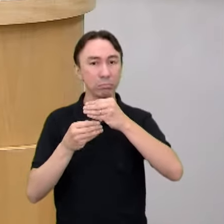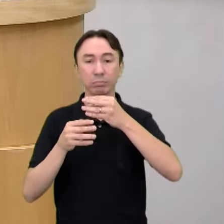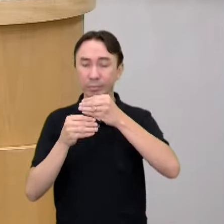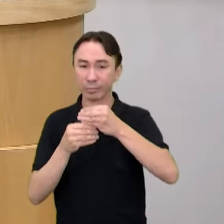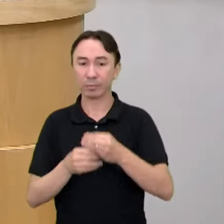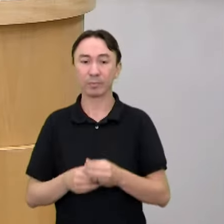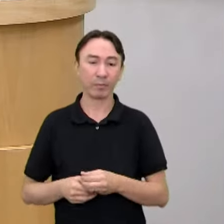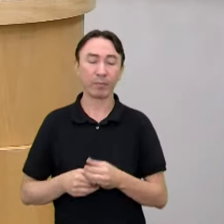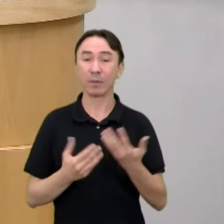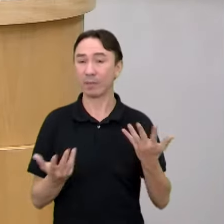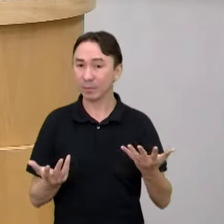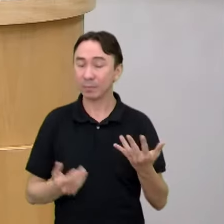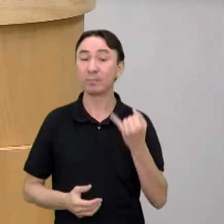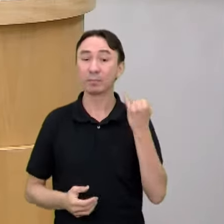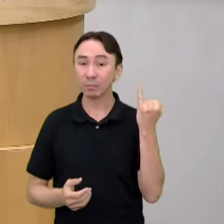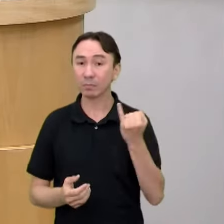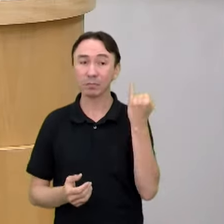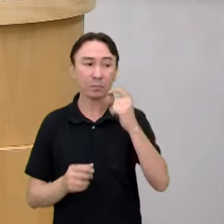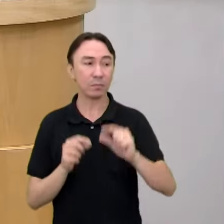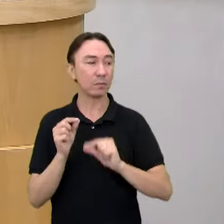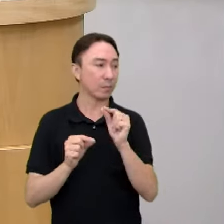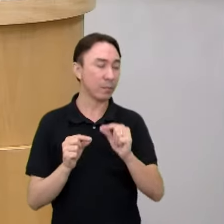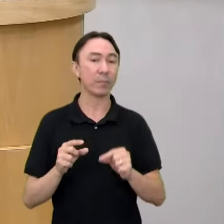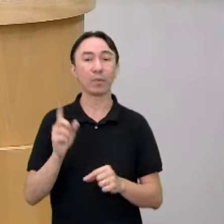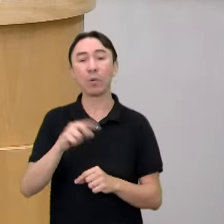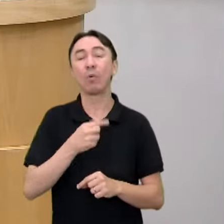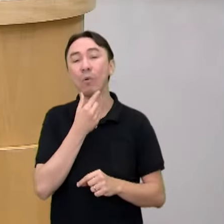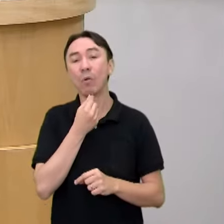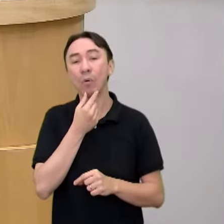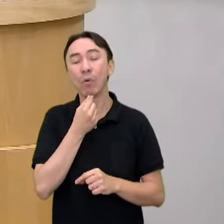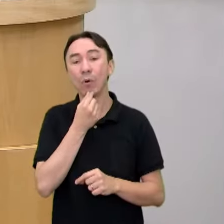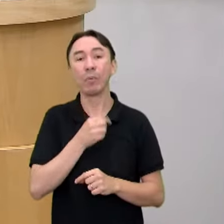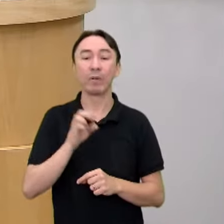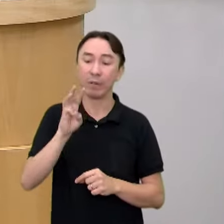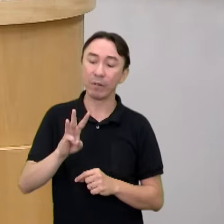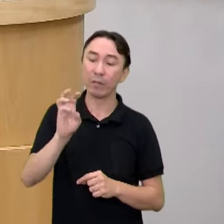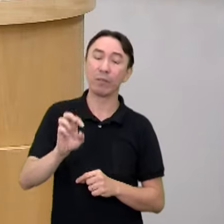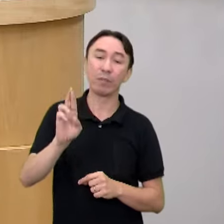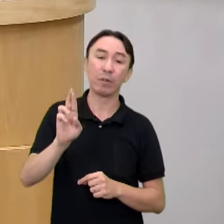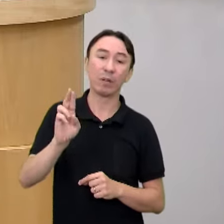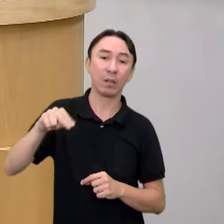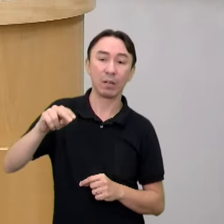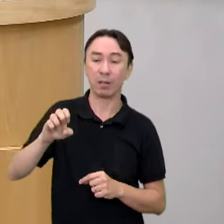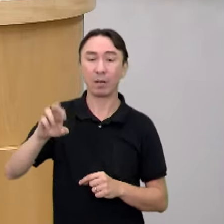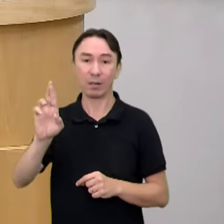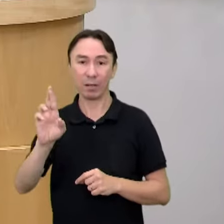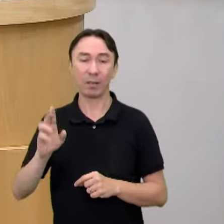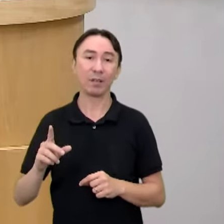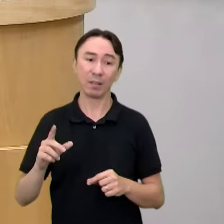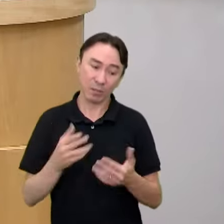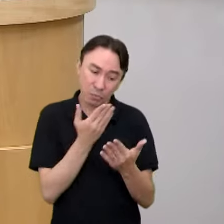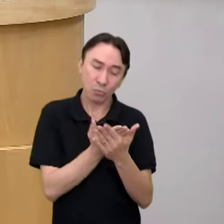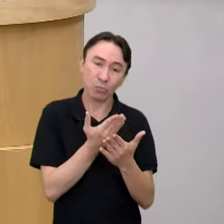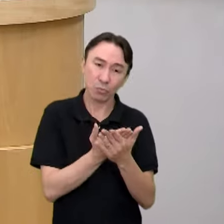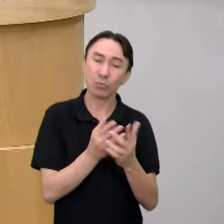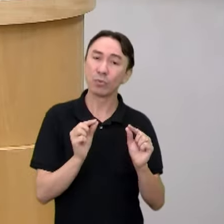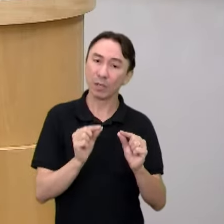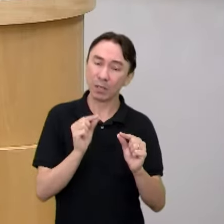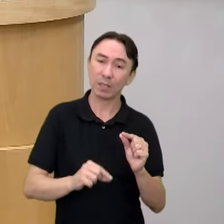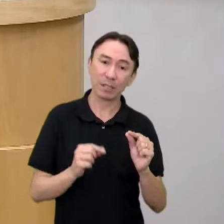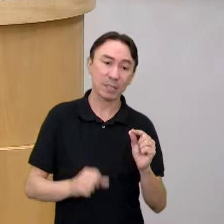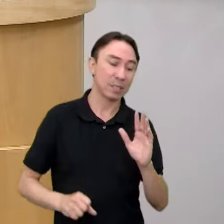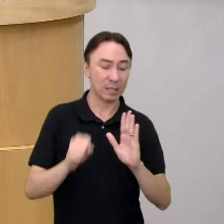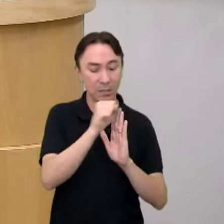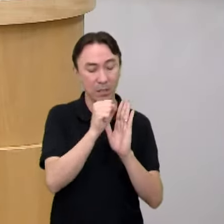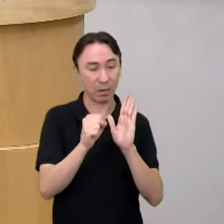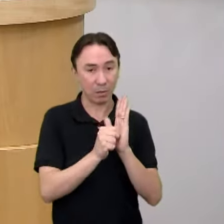Wegener, né? Porque Wegener ele teve esse estudo feito no início do século XX. Então, bem, né,